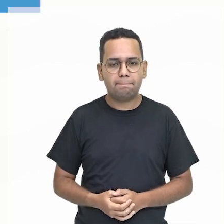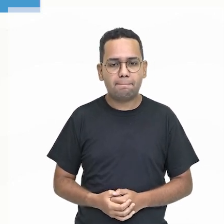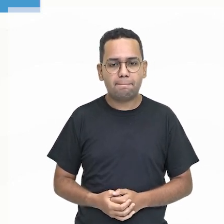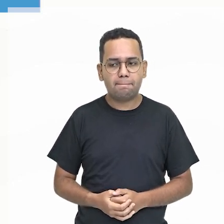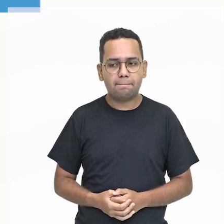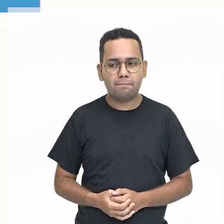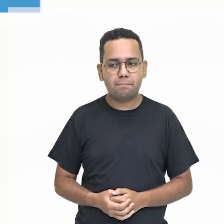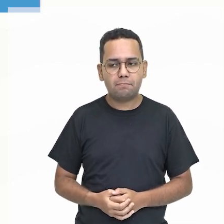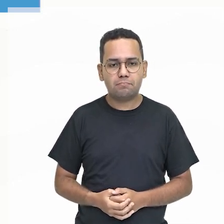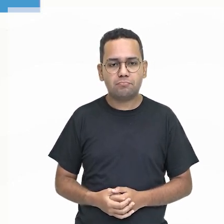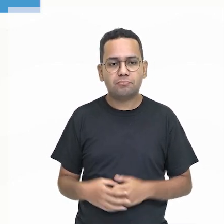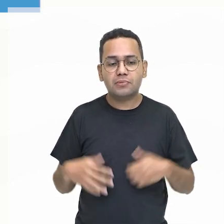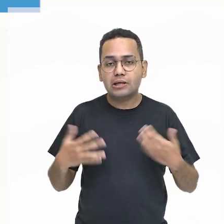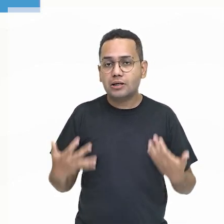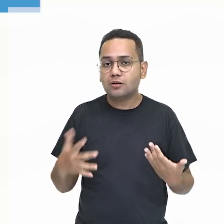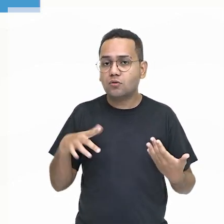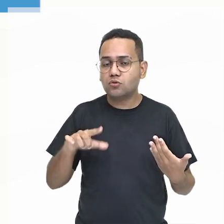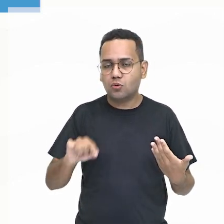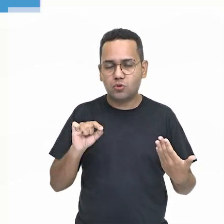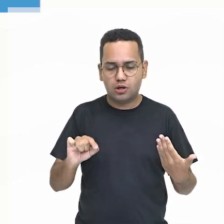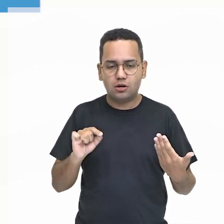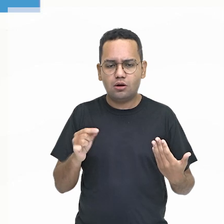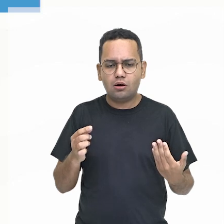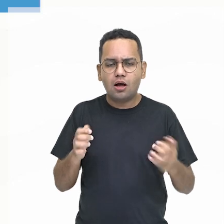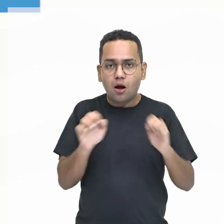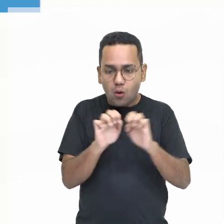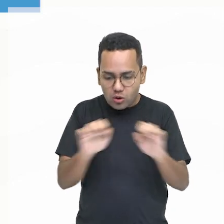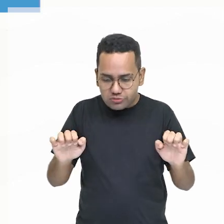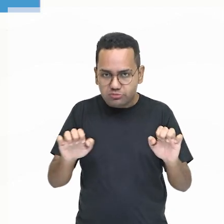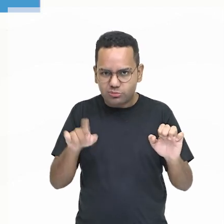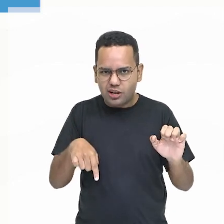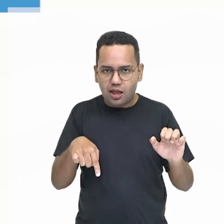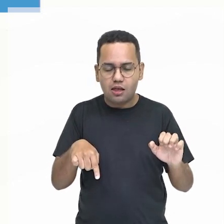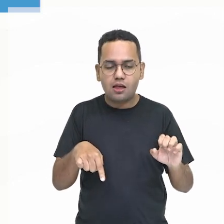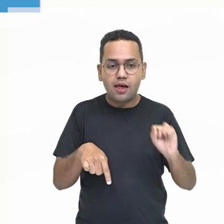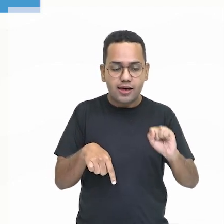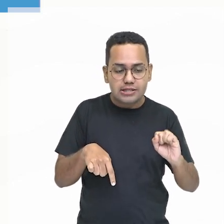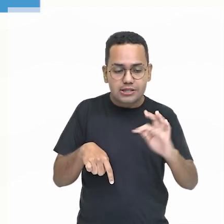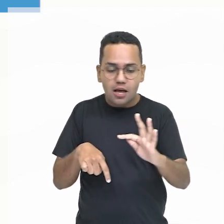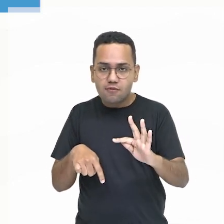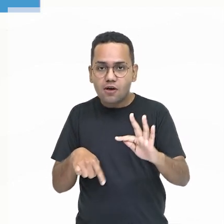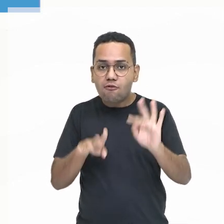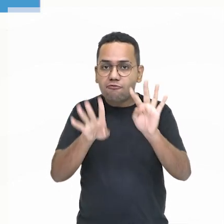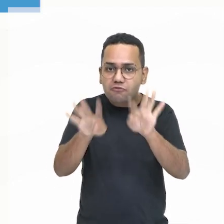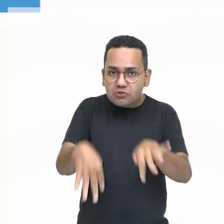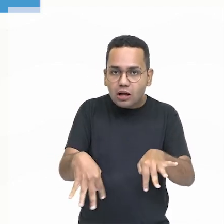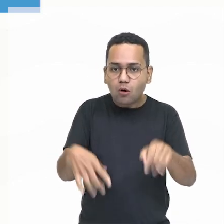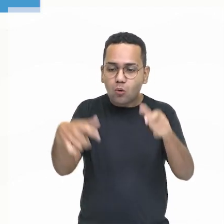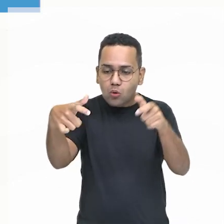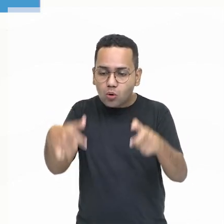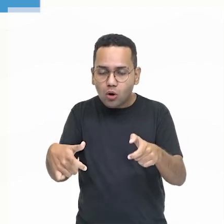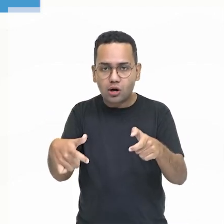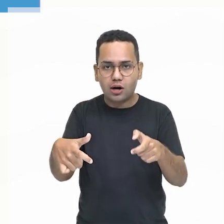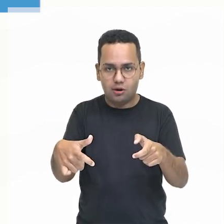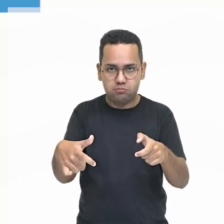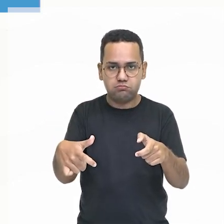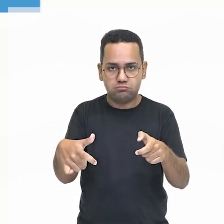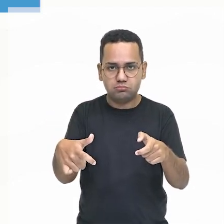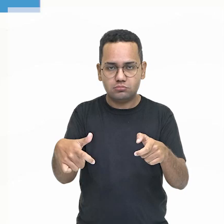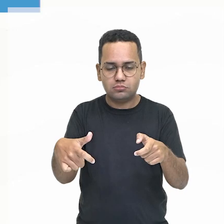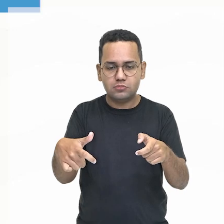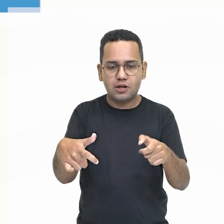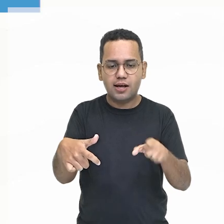espaço é o espaço final ou seja onde o móvel chegou menos o espaço Inicial que é de onde ele